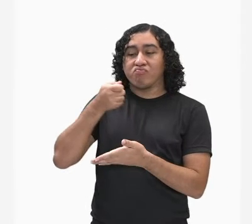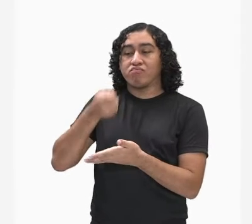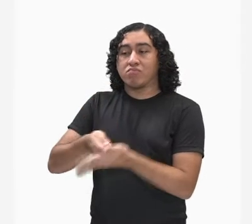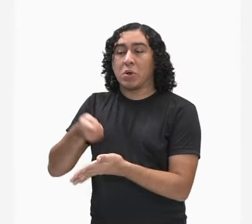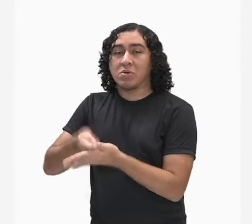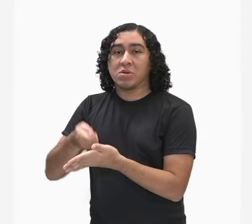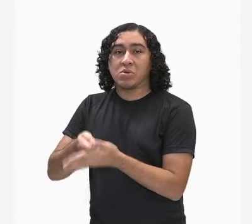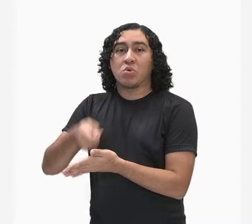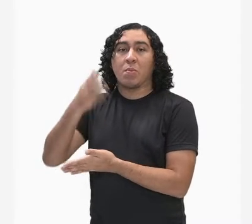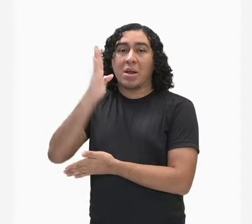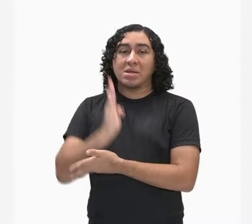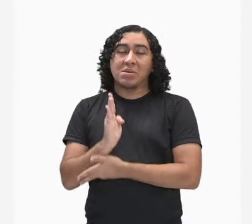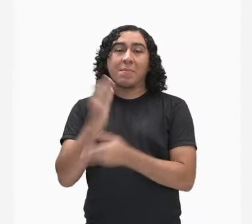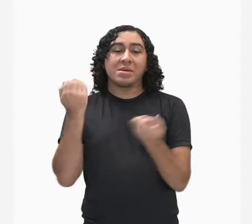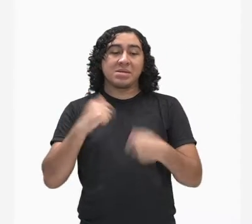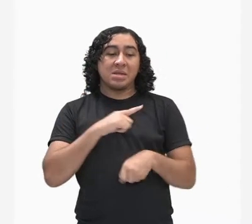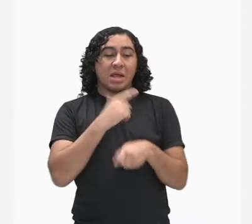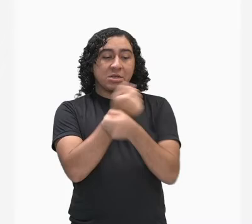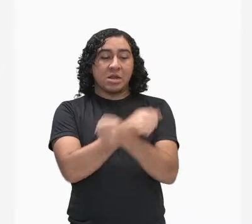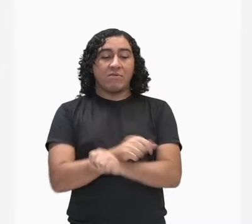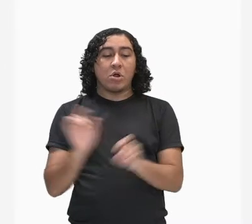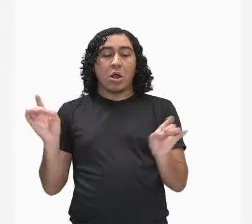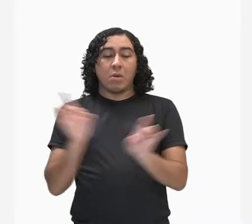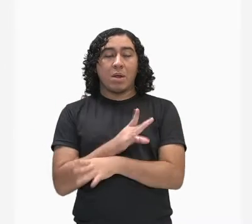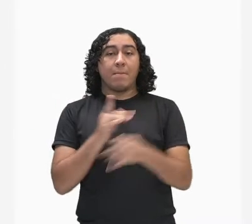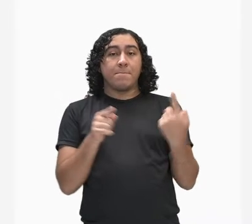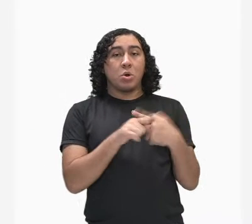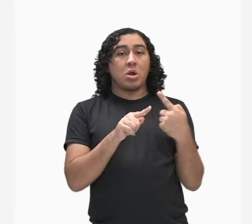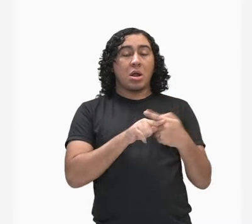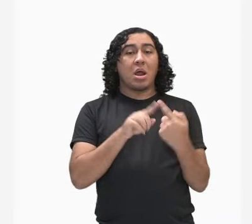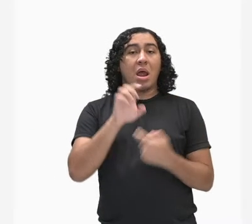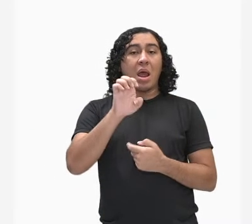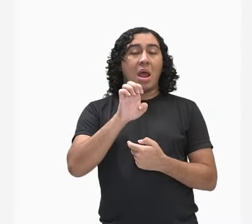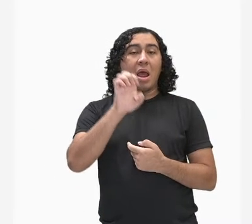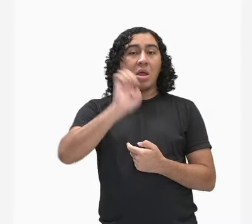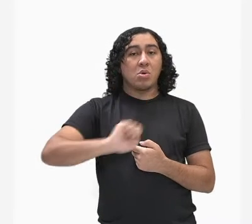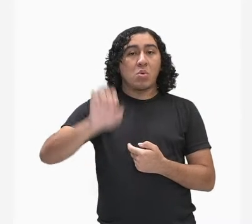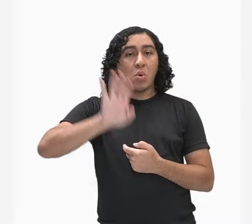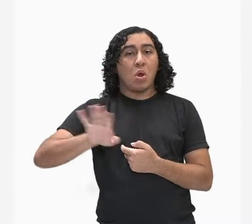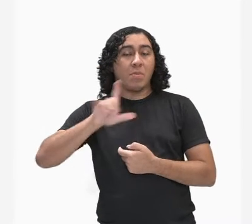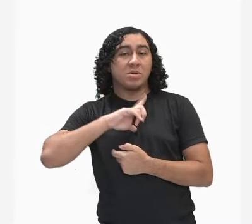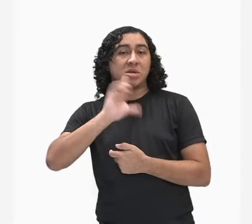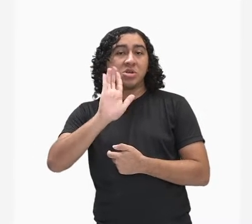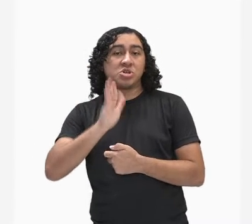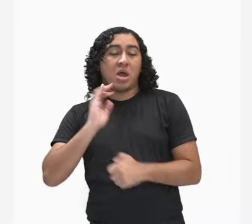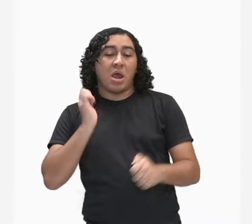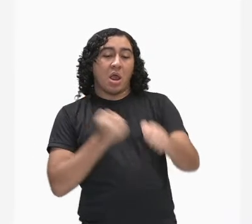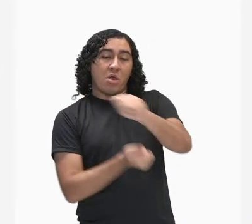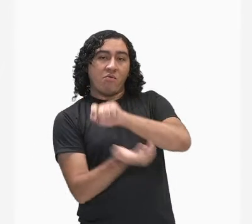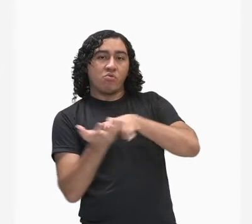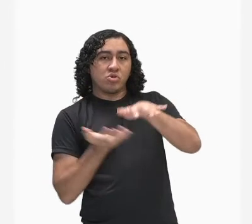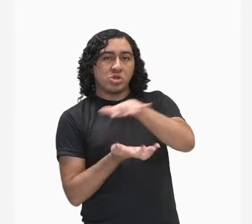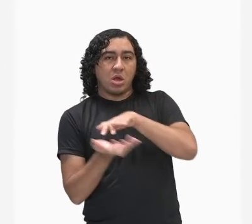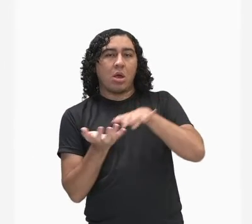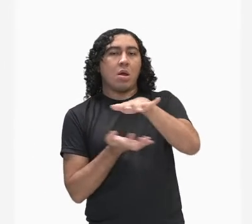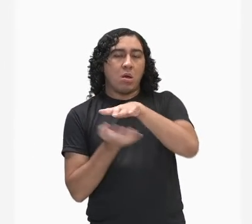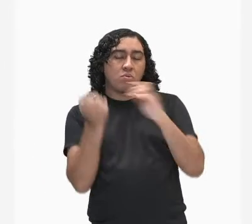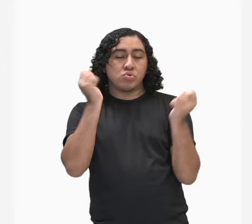escravidão deveria acabar, porque a Europa está vivendo um processo de revolução industrial, de